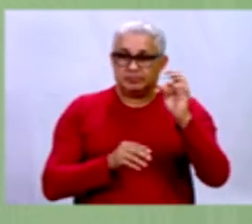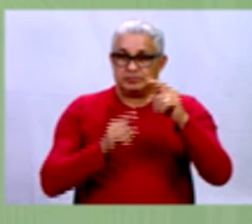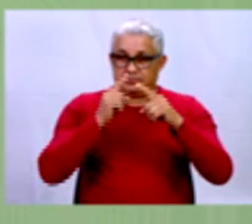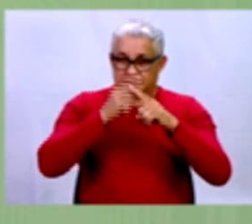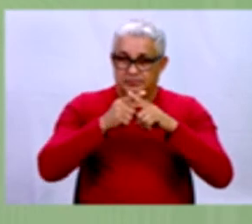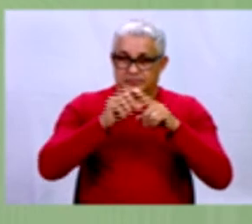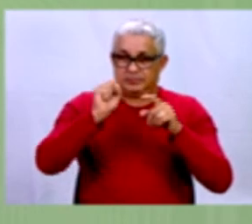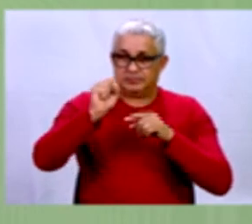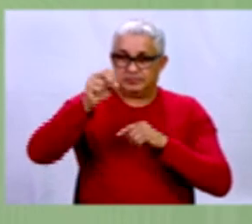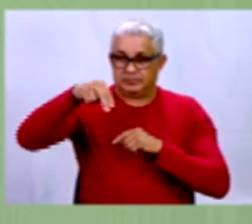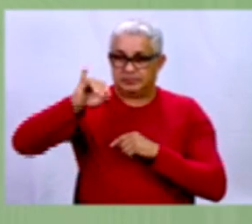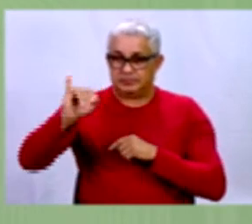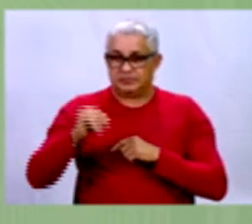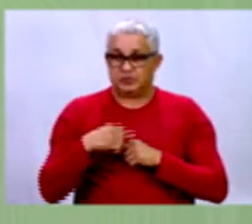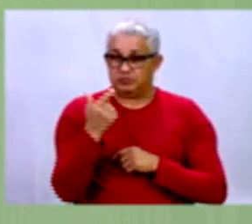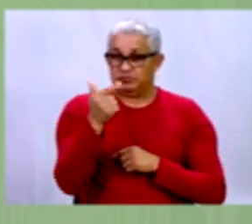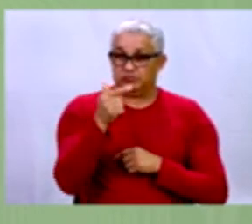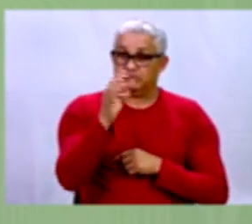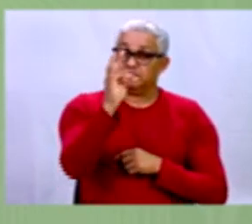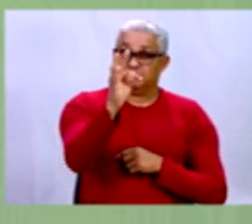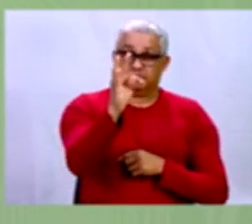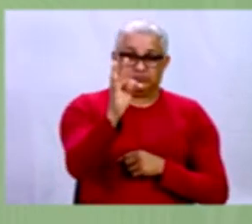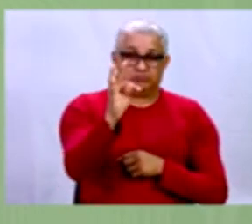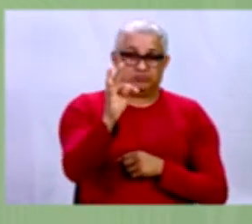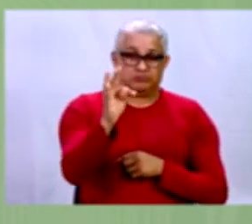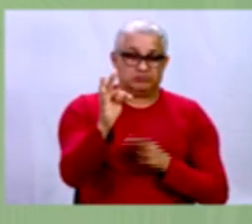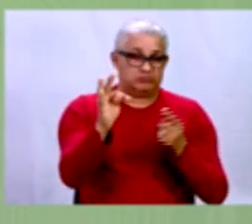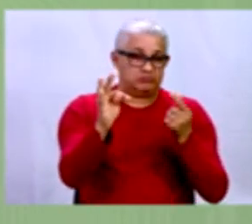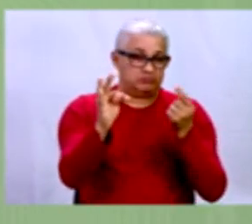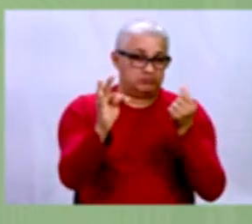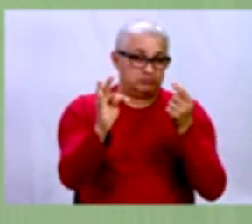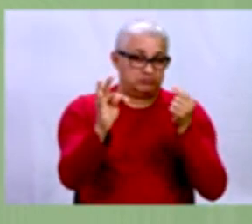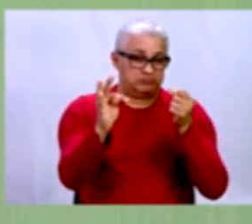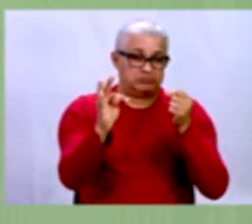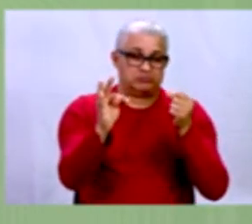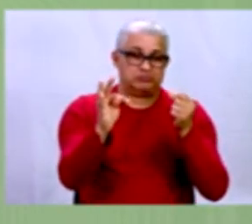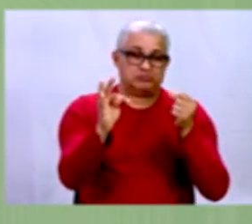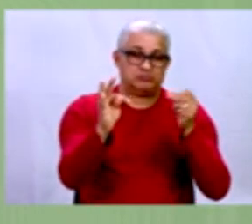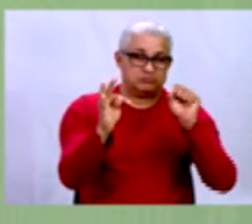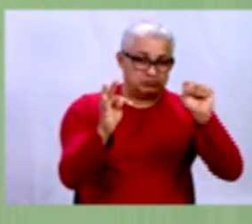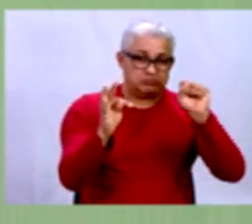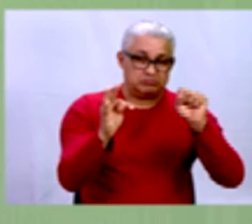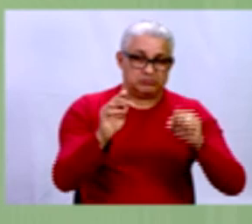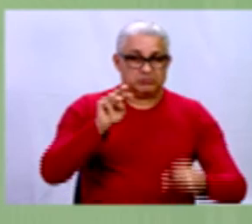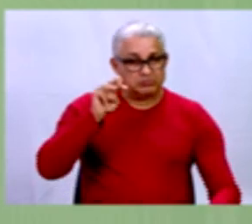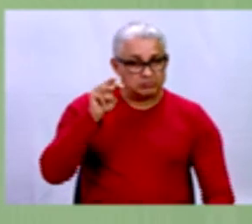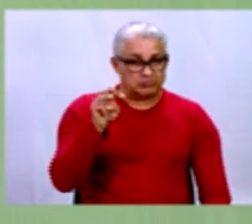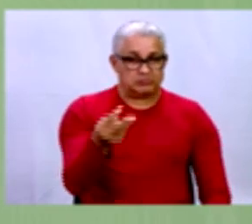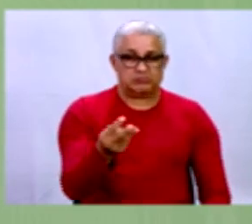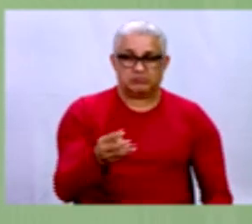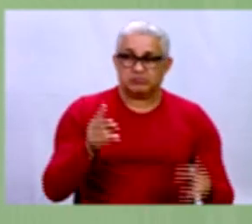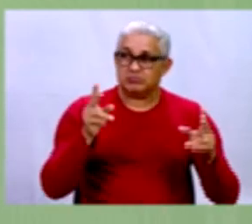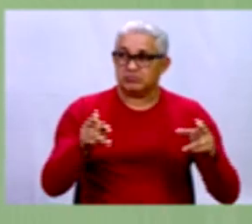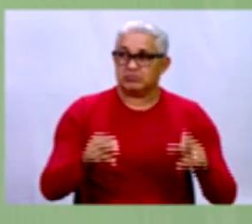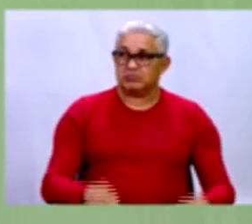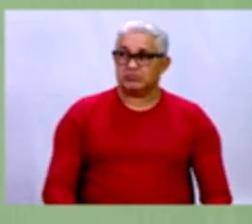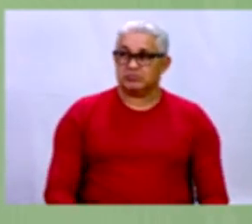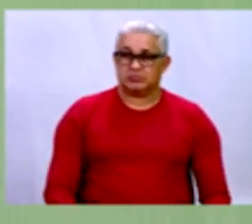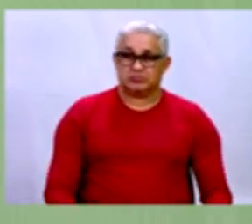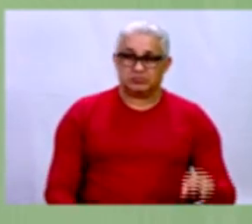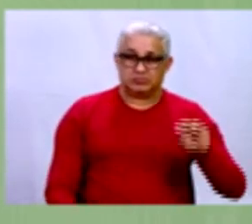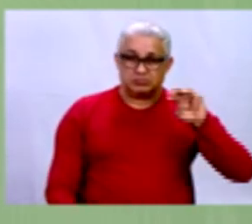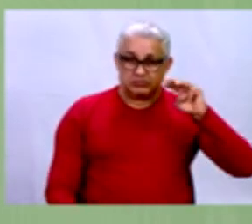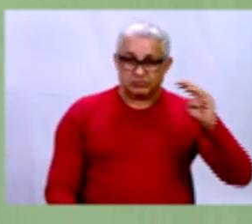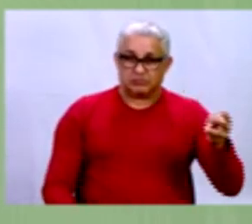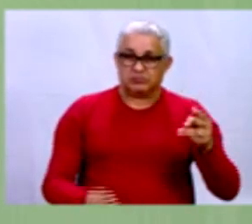valor que eu não tenho é o T nesse caso. Qual que é o valor do S? 3.000, que é o valor da minha viagem, que é igual a T vezes